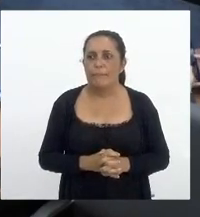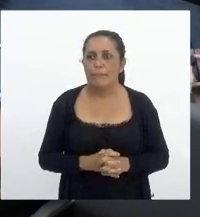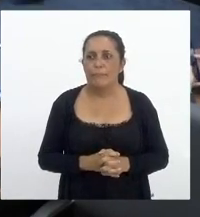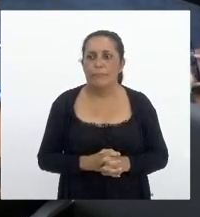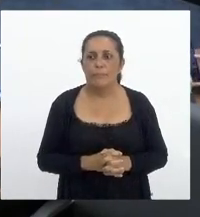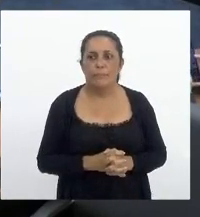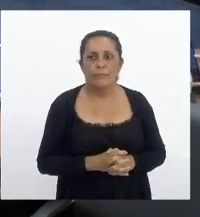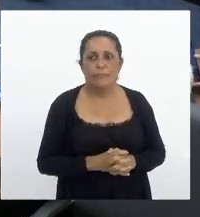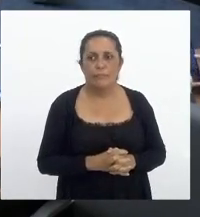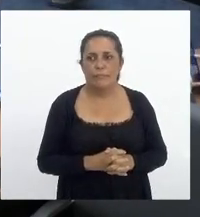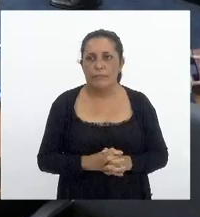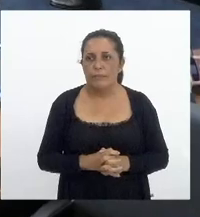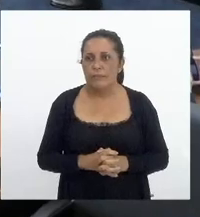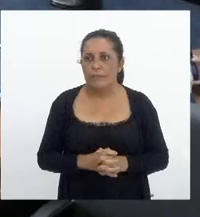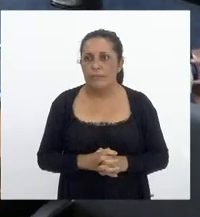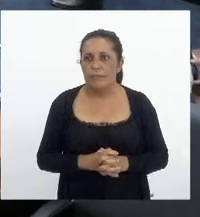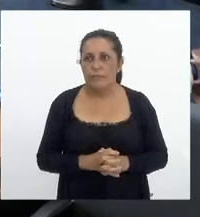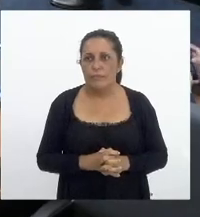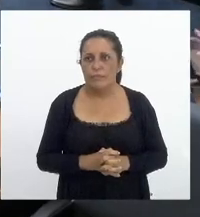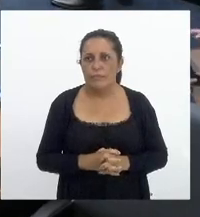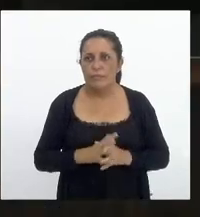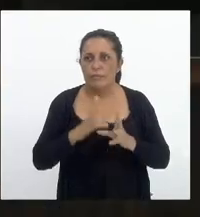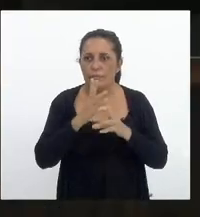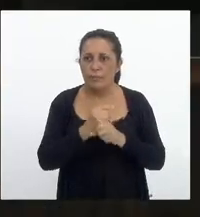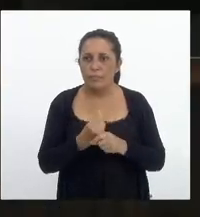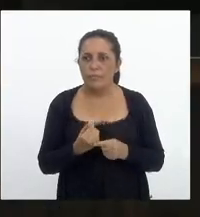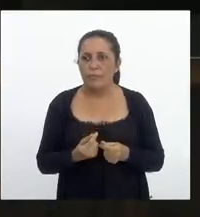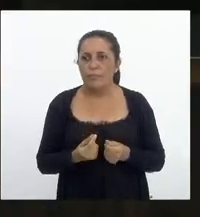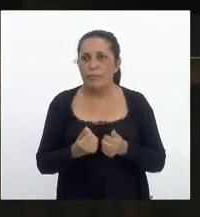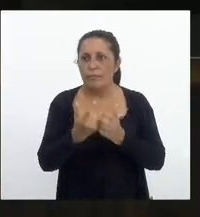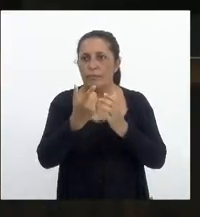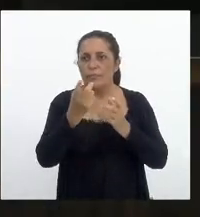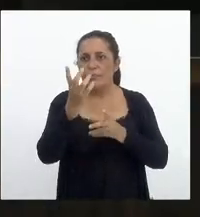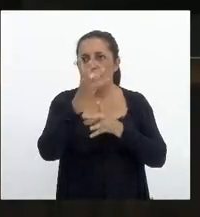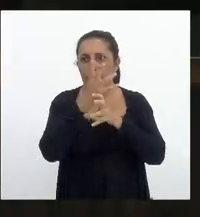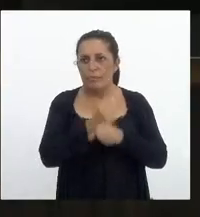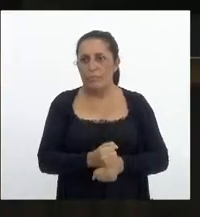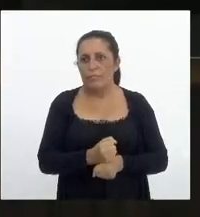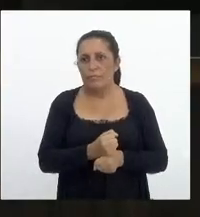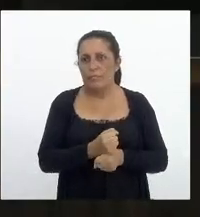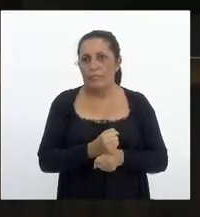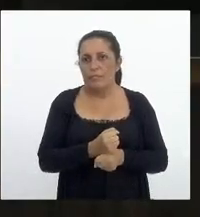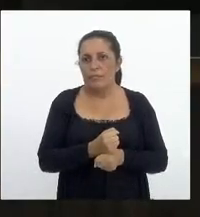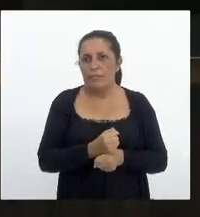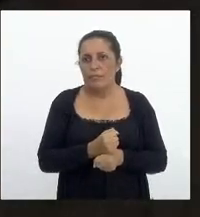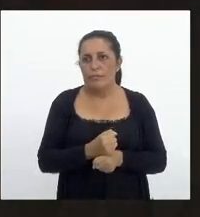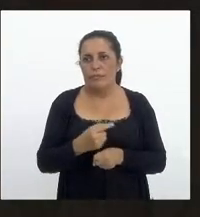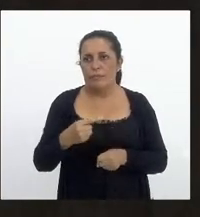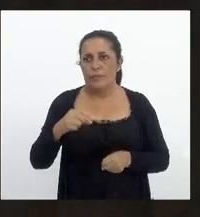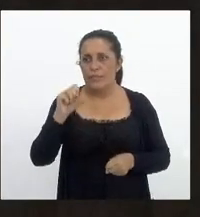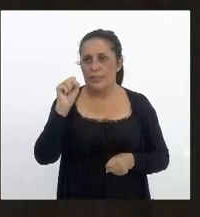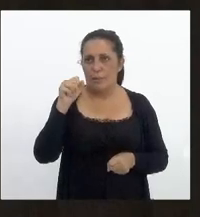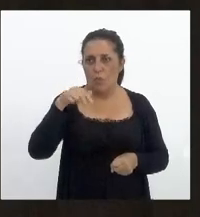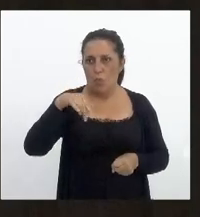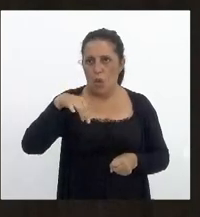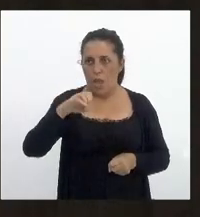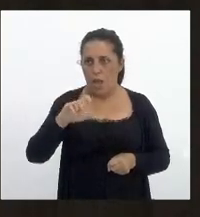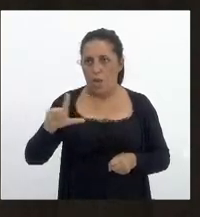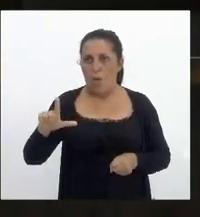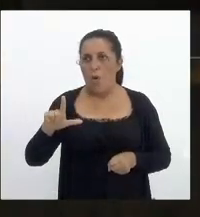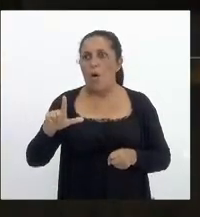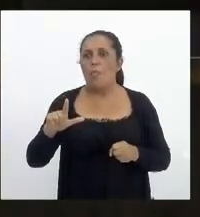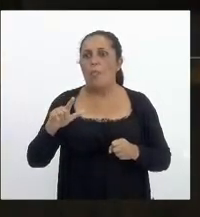é pelo orçamento projeto deputado Samuel Malafaia o parecer é favorável presidente